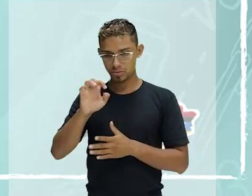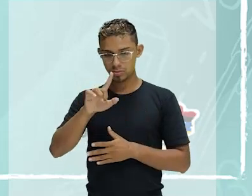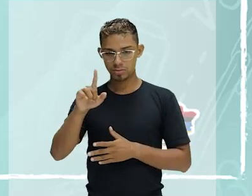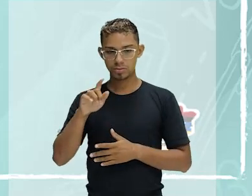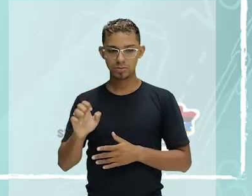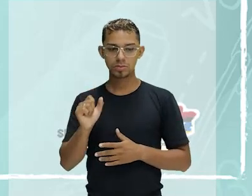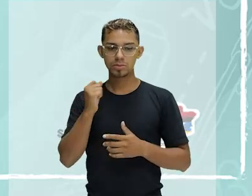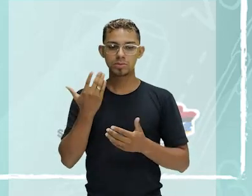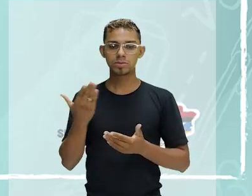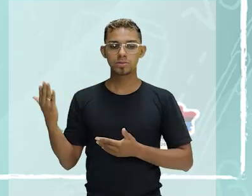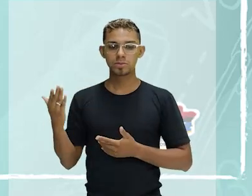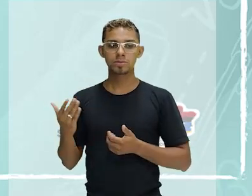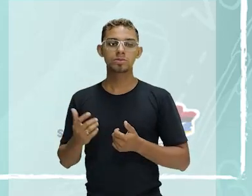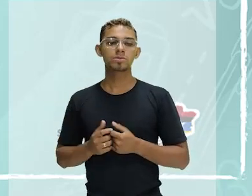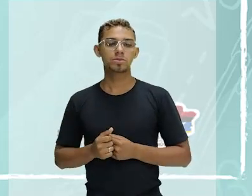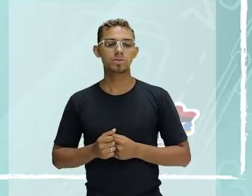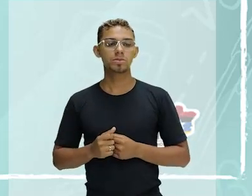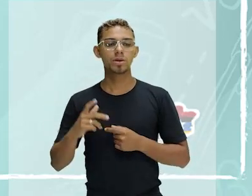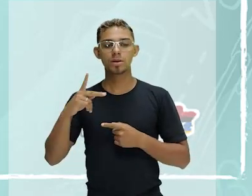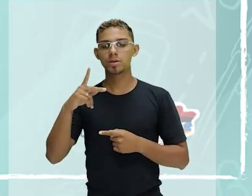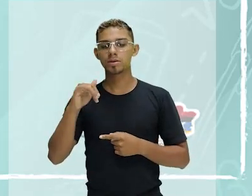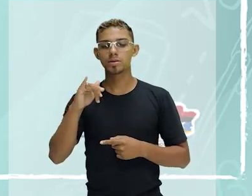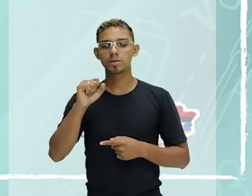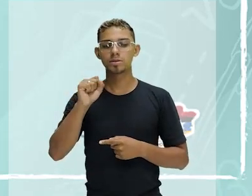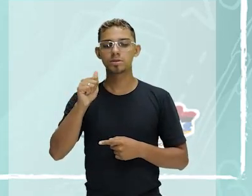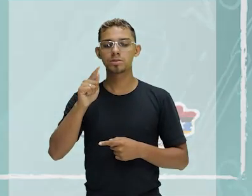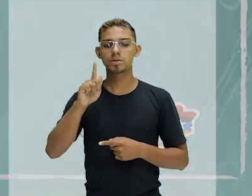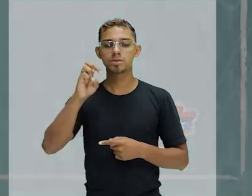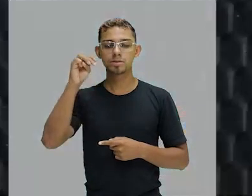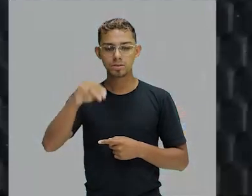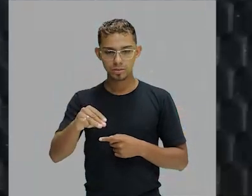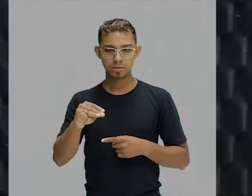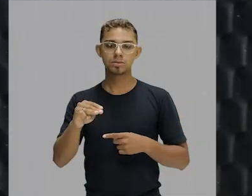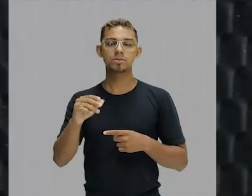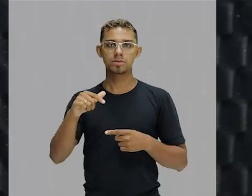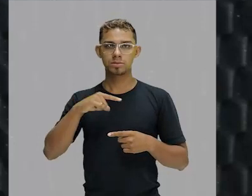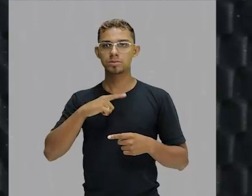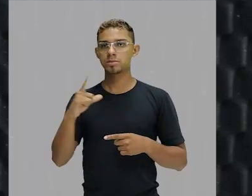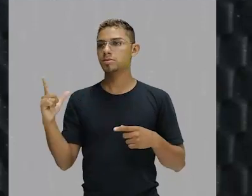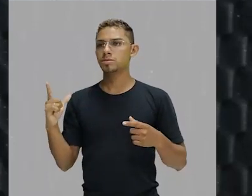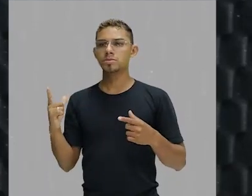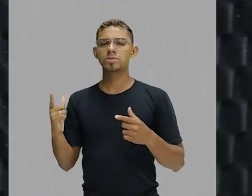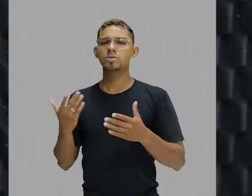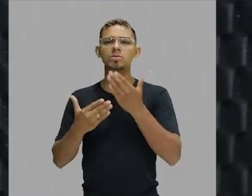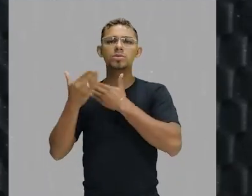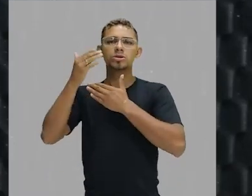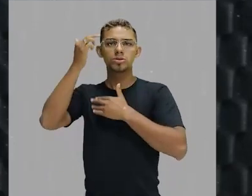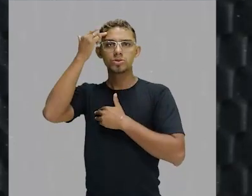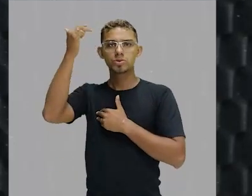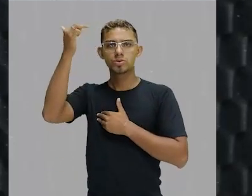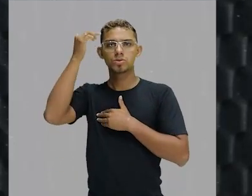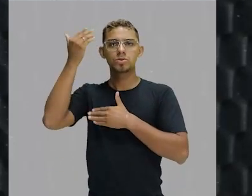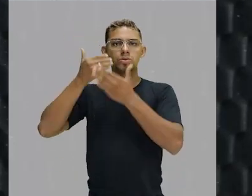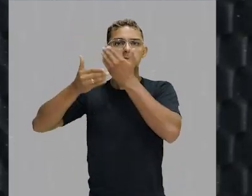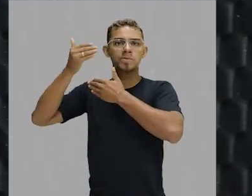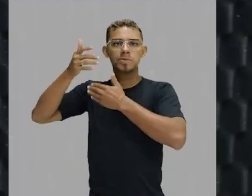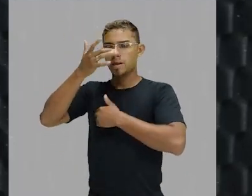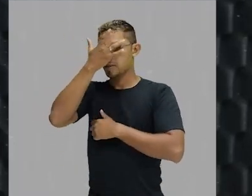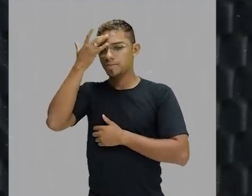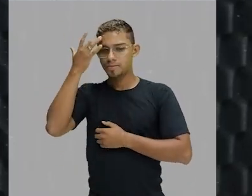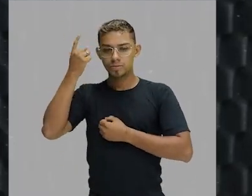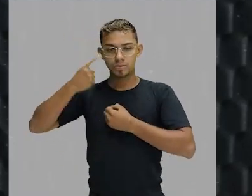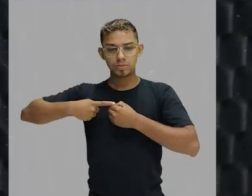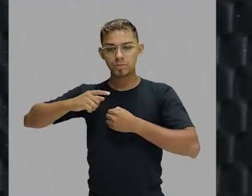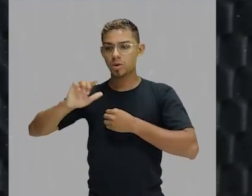naturais, né, como paisagens, tudo isso faz parte do nosso acervo. O professor não tinha noção disso. Gente, quem é do interior do estado, melhor,